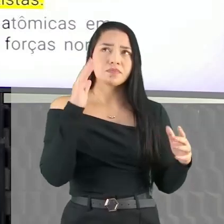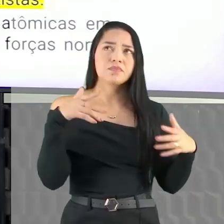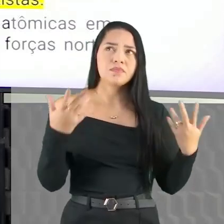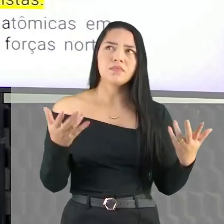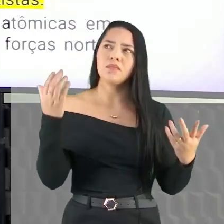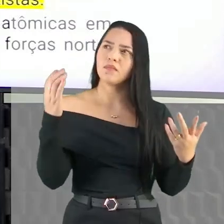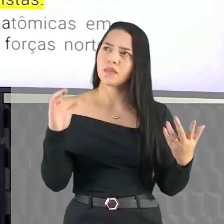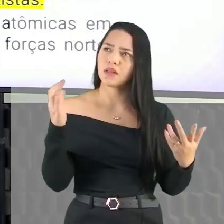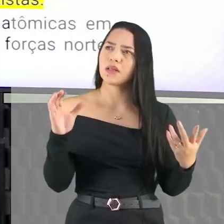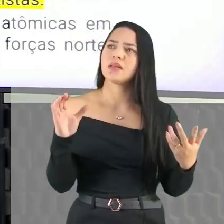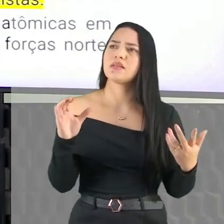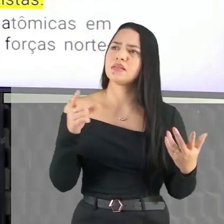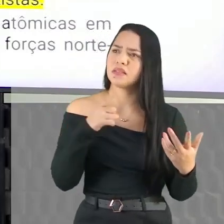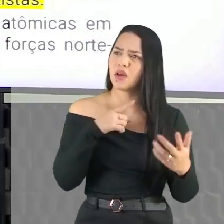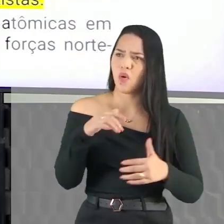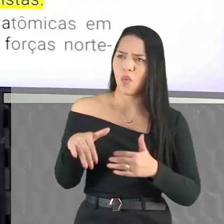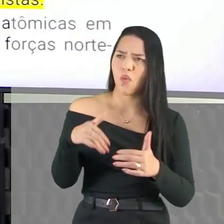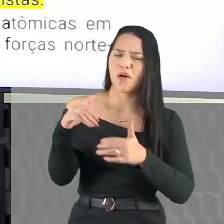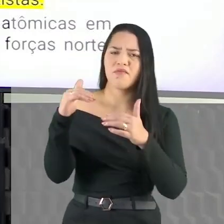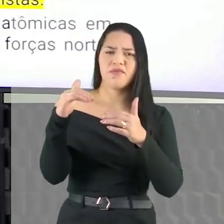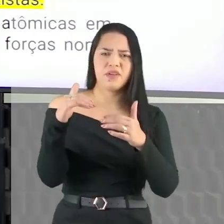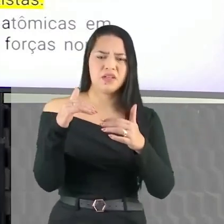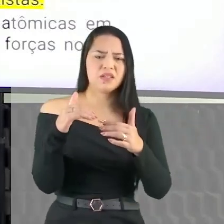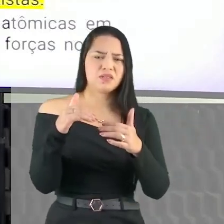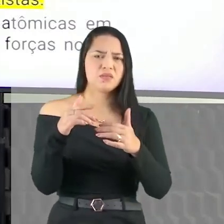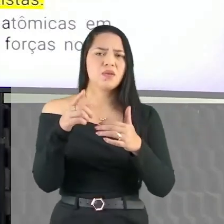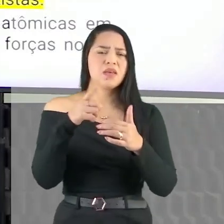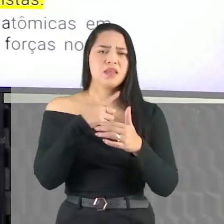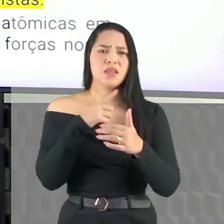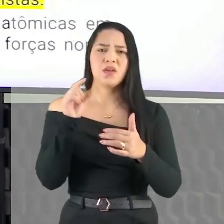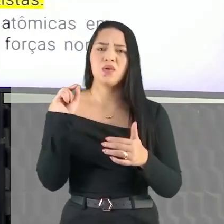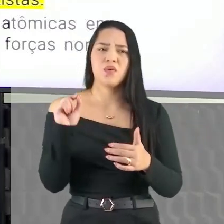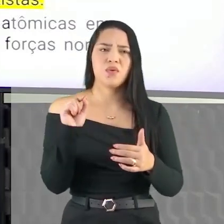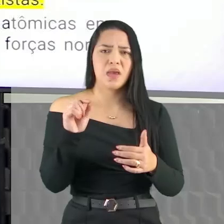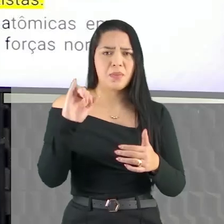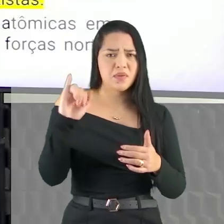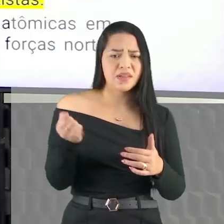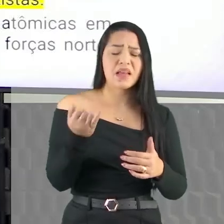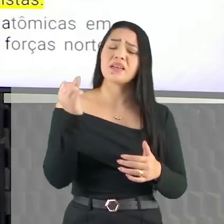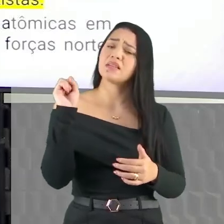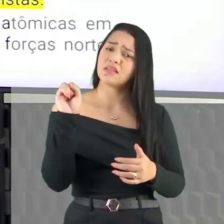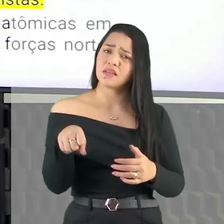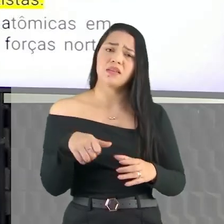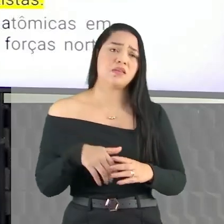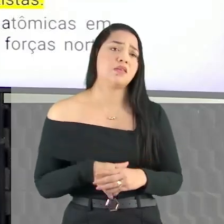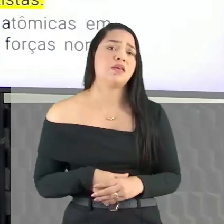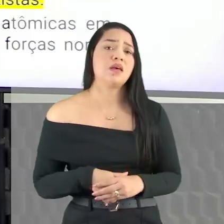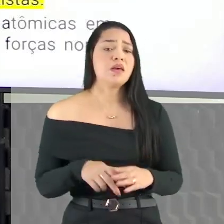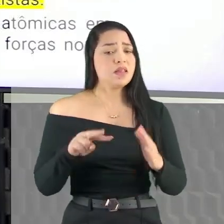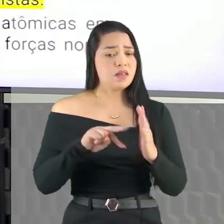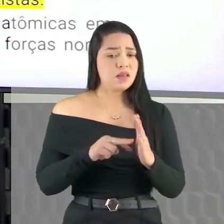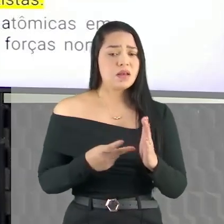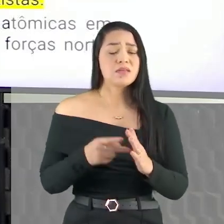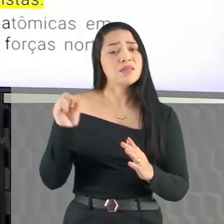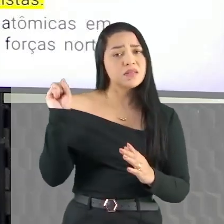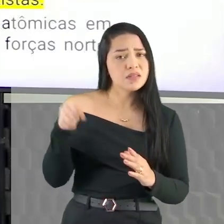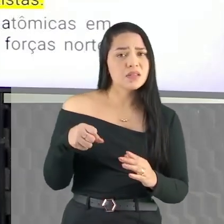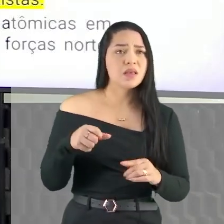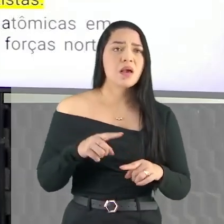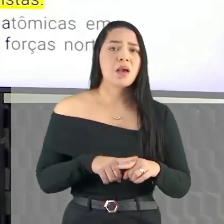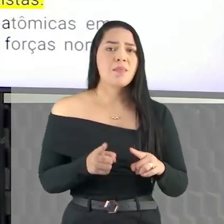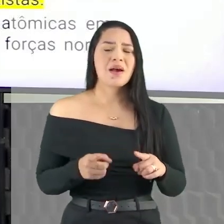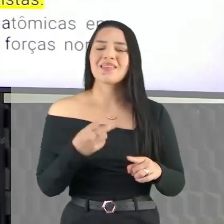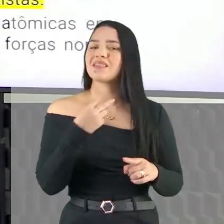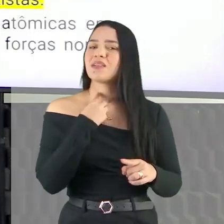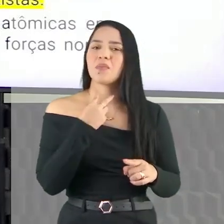a ciência, mas houve um avanço da ciência, houve algo que pudesse ser aproveitado? Claro, né, nesse sentido sim, mas não